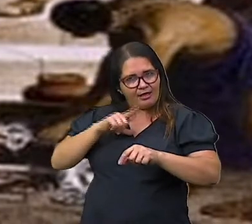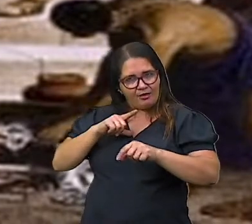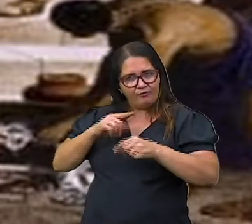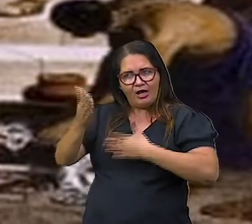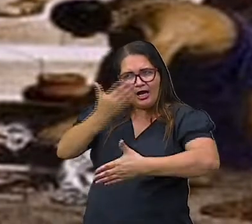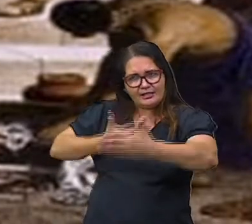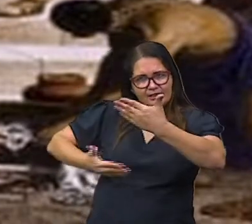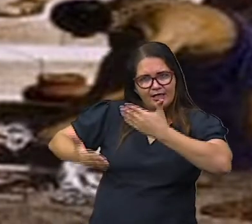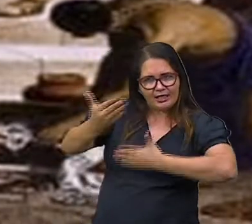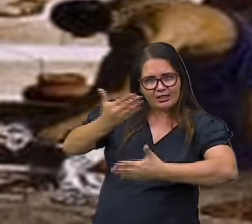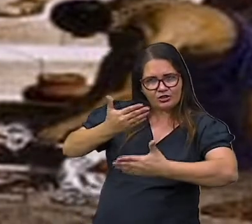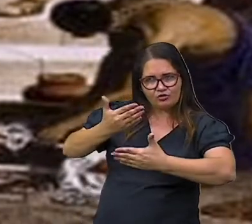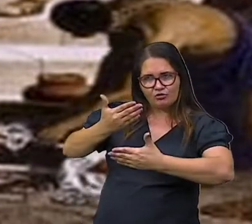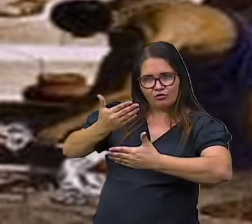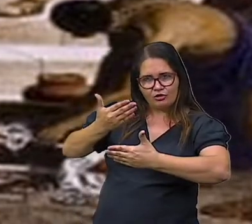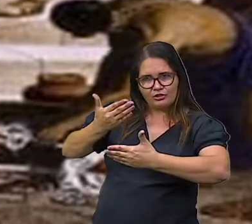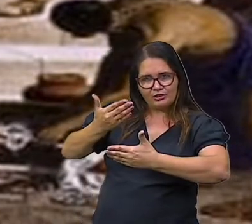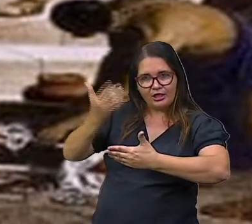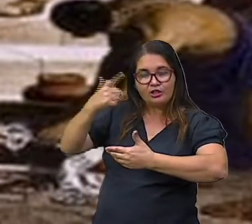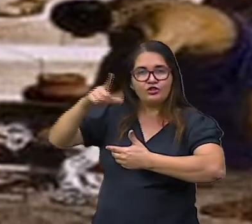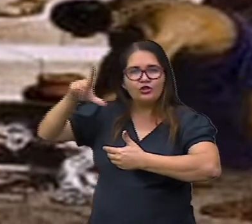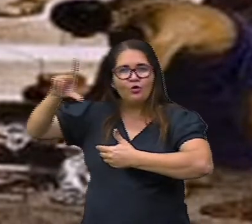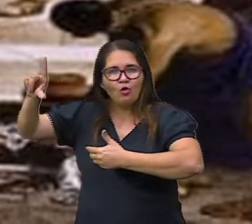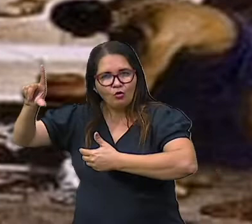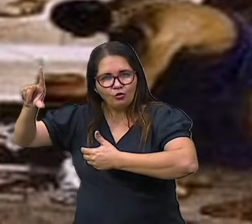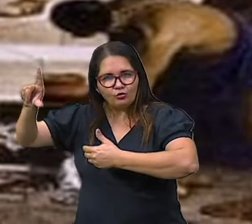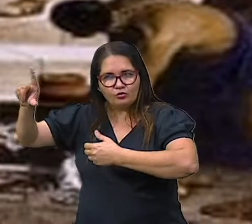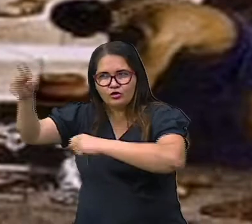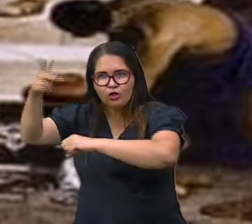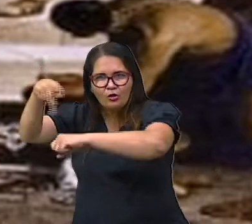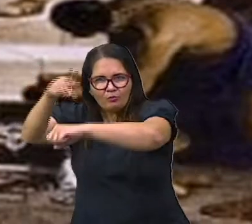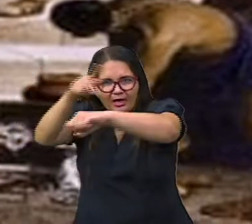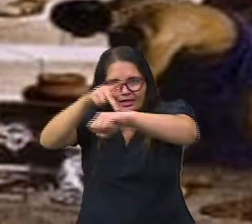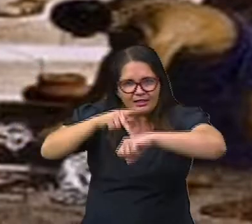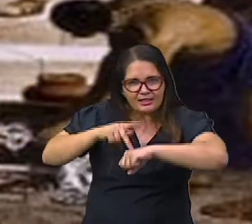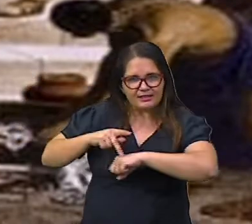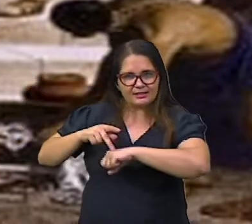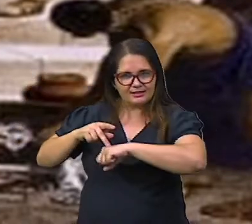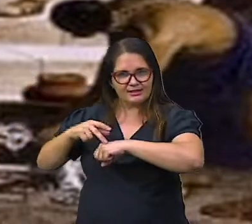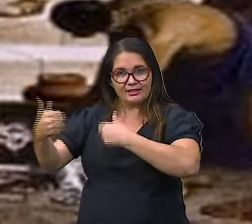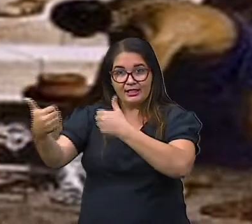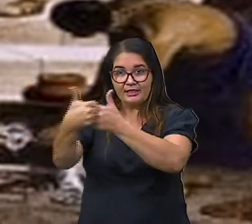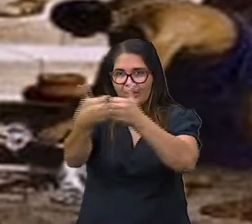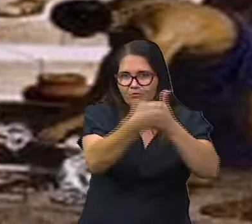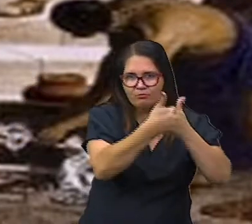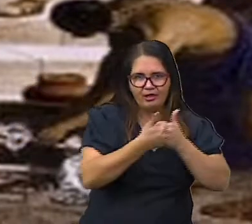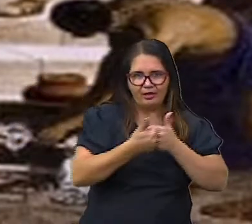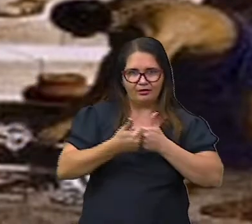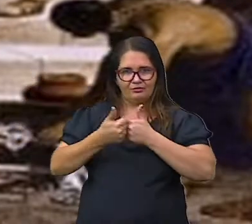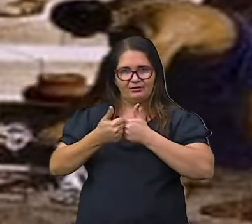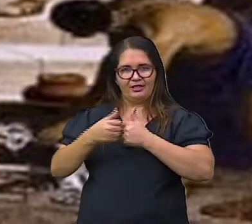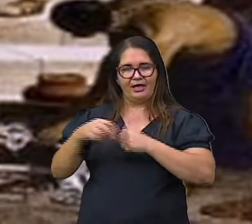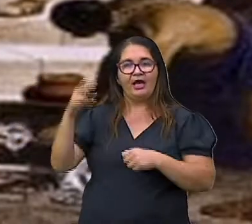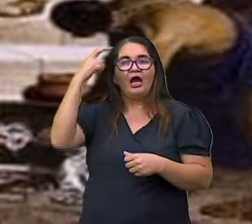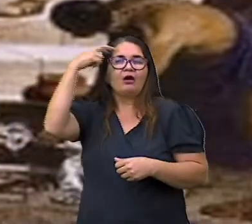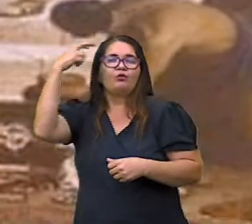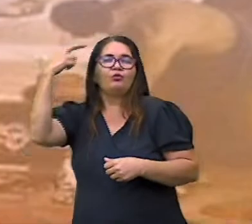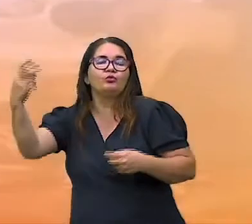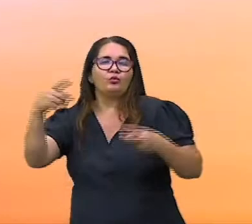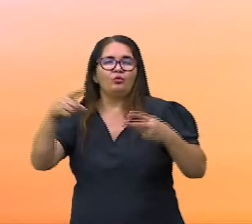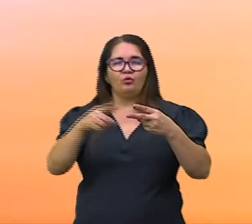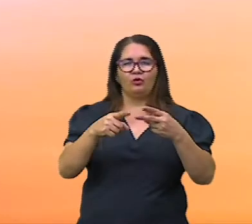si características em comum, como a cultura, a religião e o idioma.